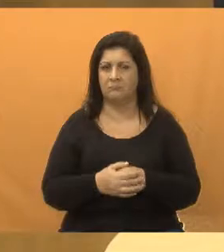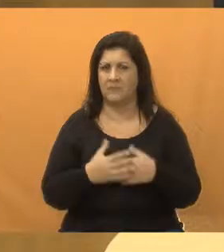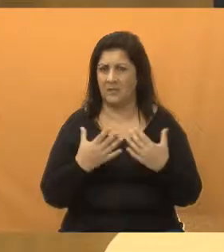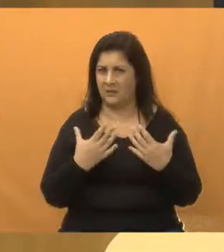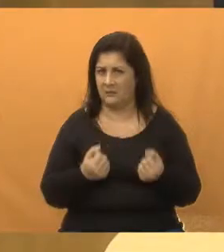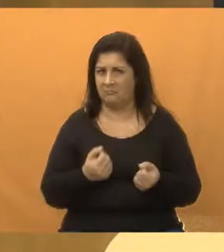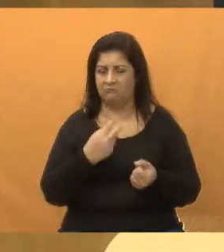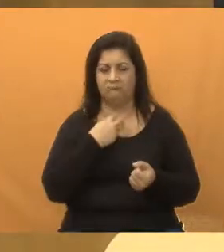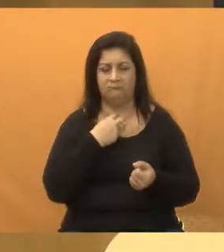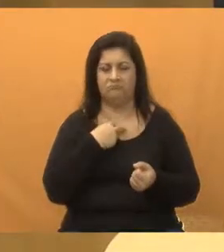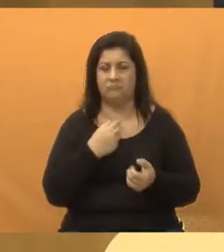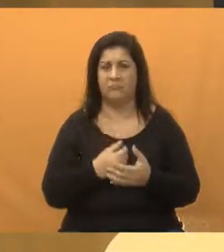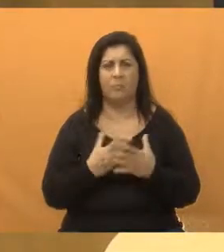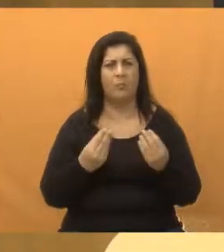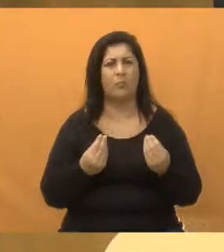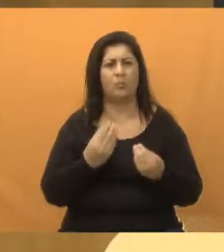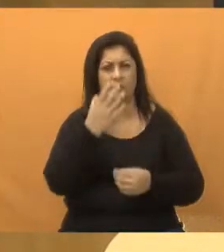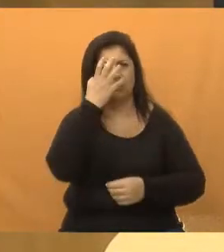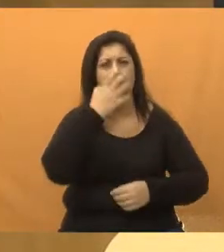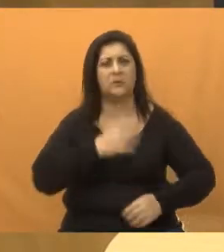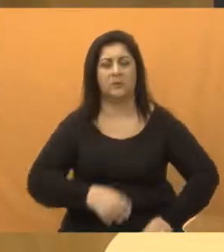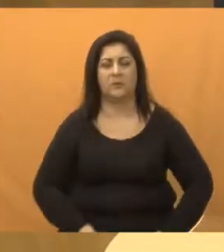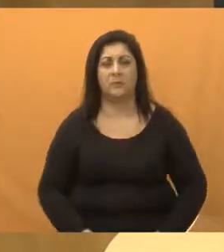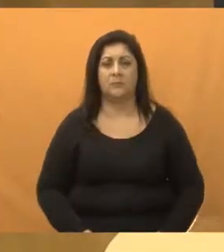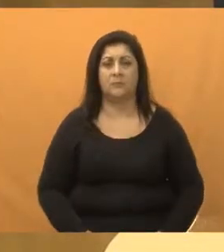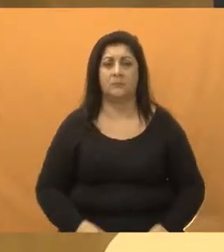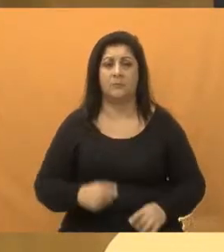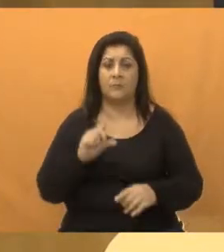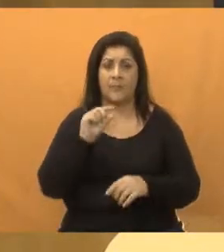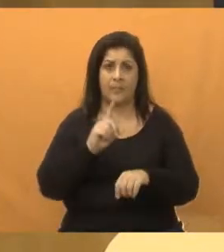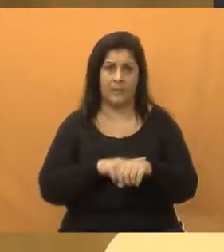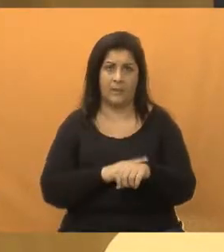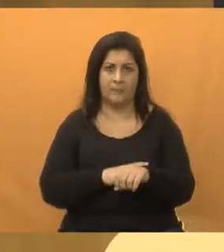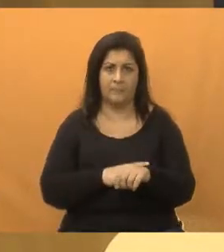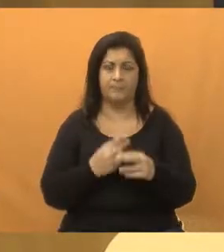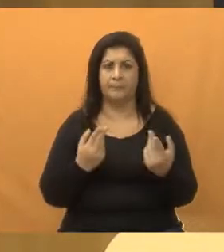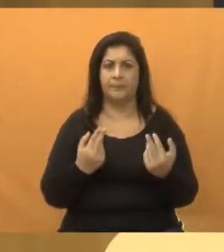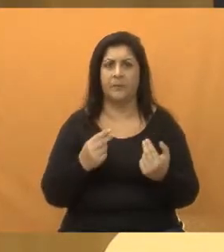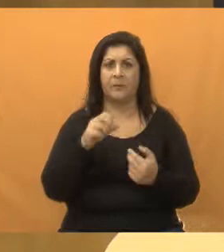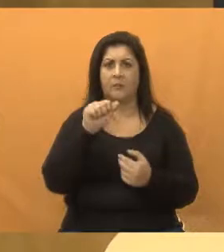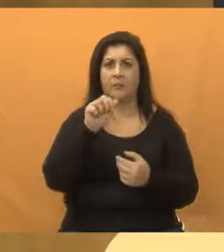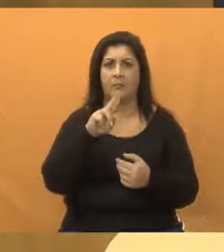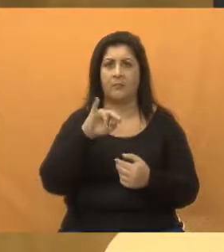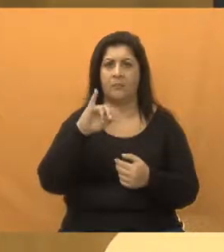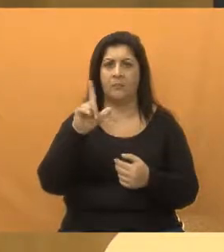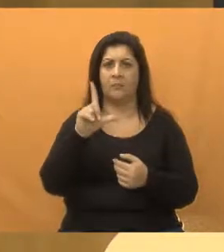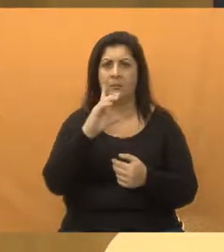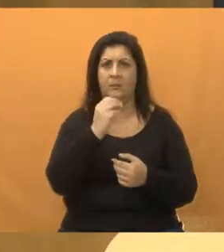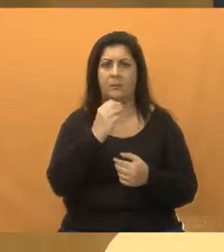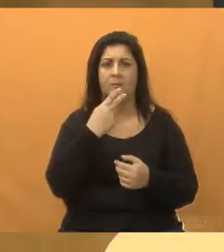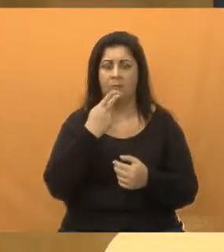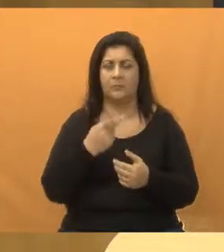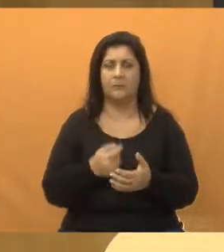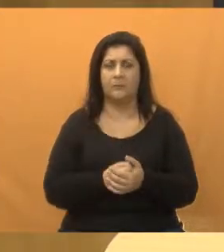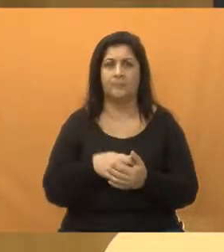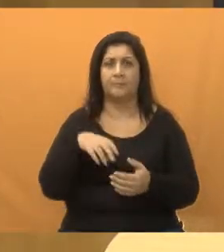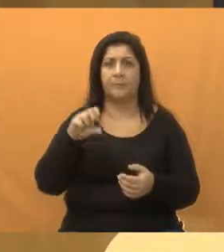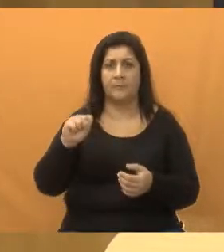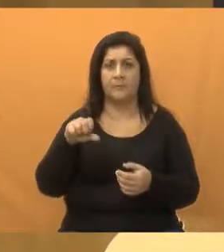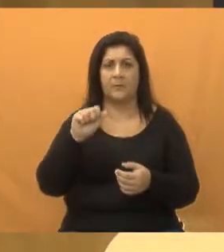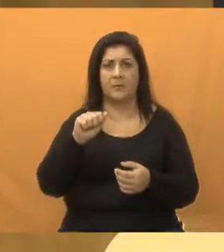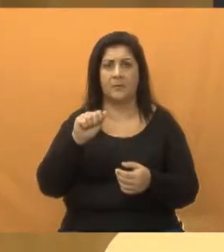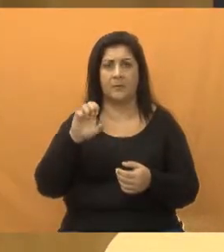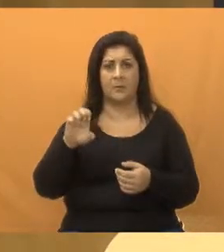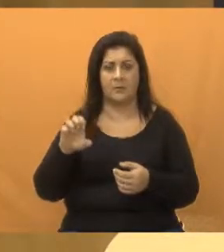sério, gente. Isso é muito sério. Recentemente, como o vereador Arildo falou aqui nessa tribuna, o SAI, né, alçou,